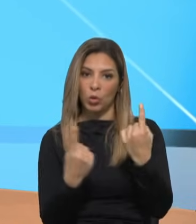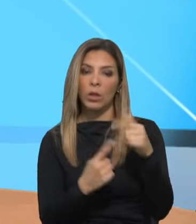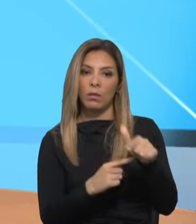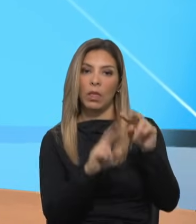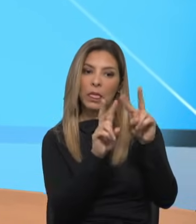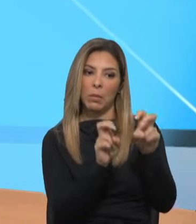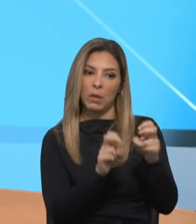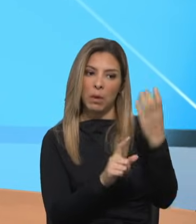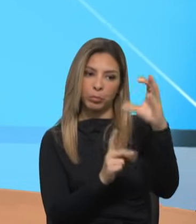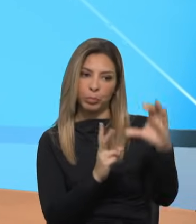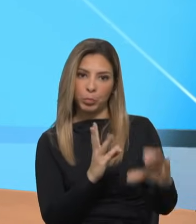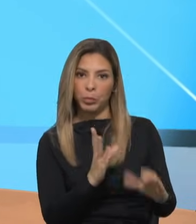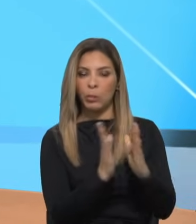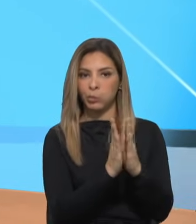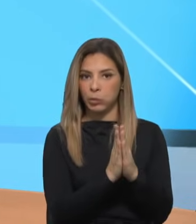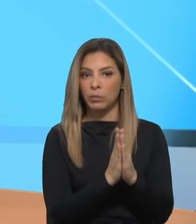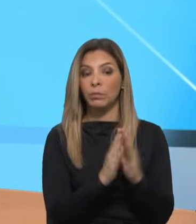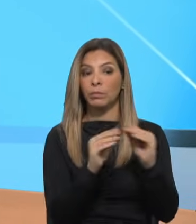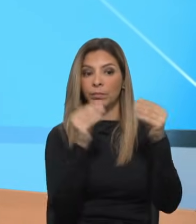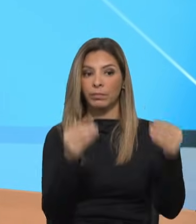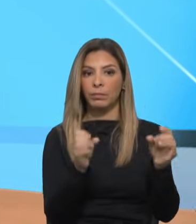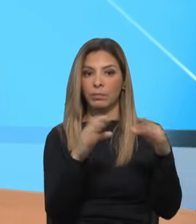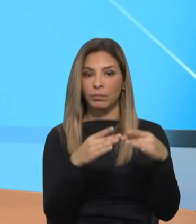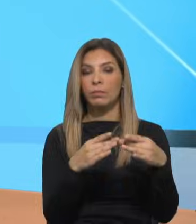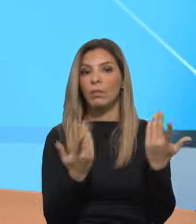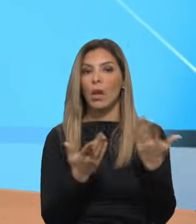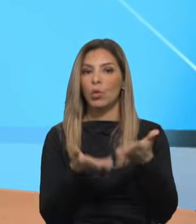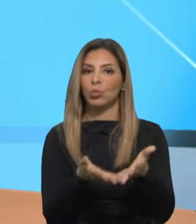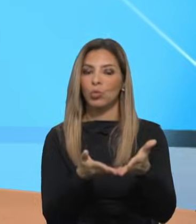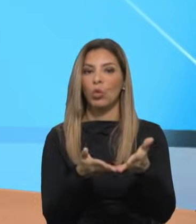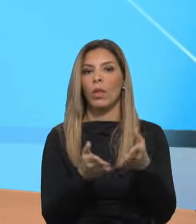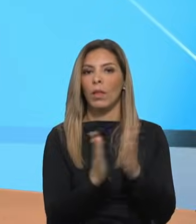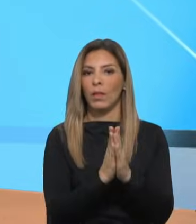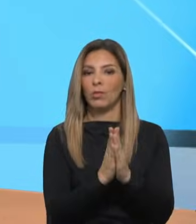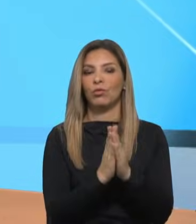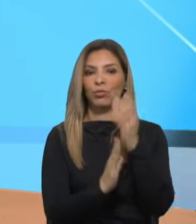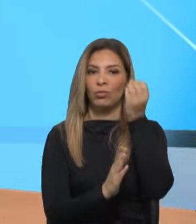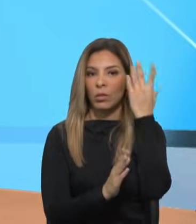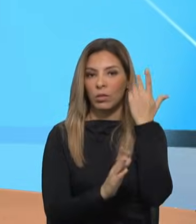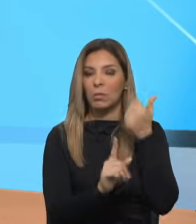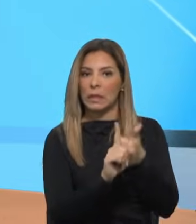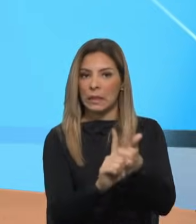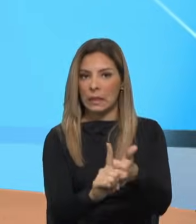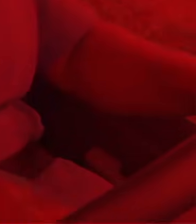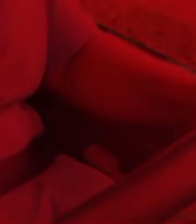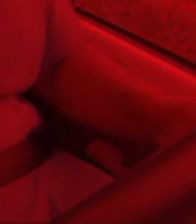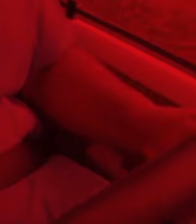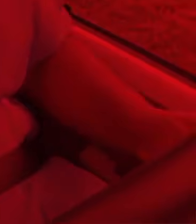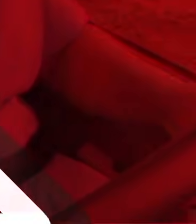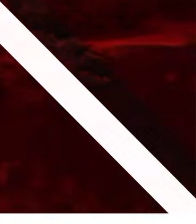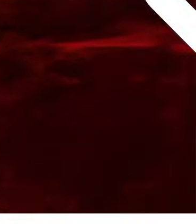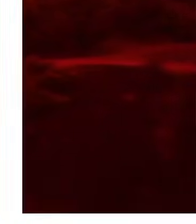religiosa e hoje dessa rubrica da Fundação Ajuda à Igreja que Sofre, Perseguidos, mas não esquecidos.